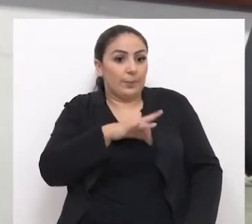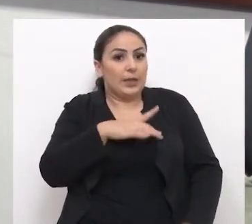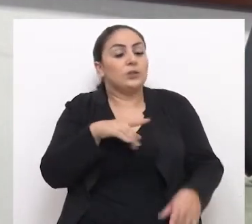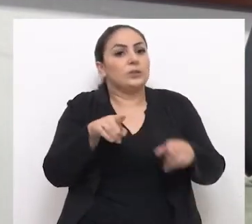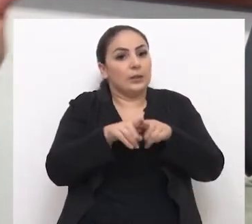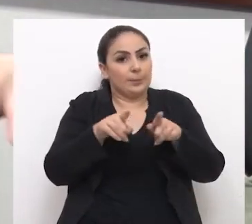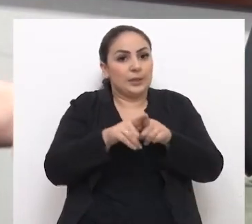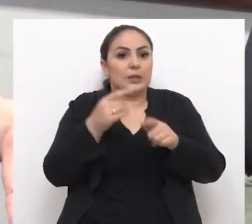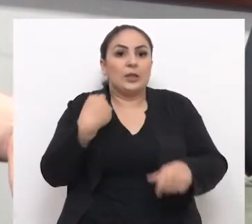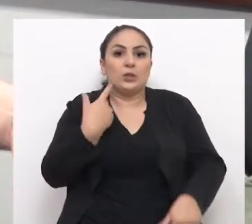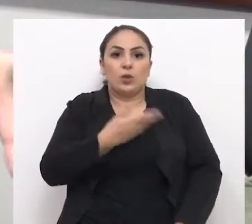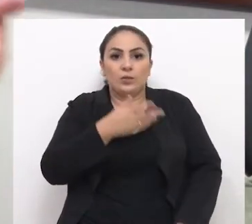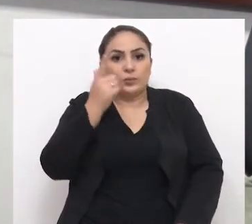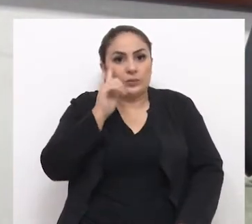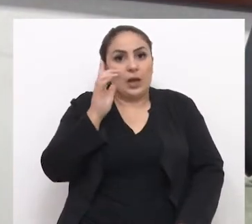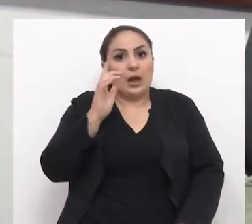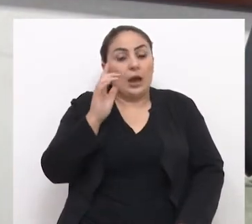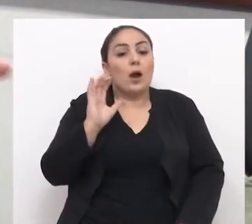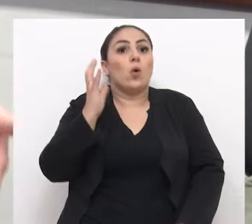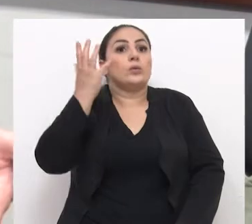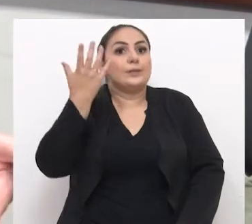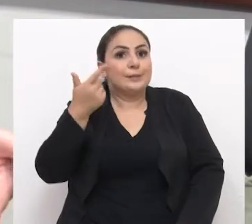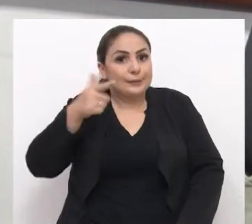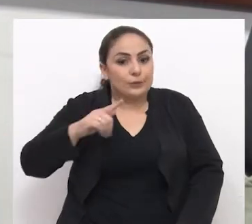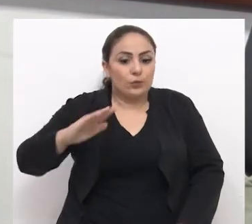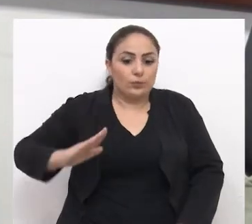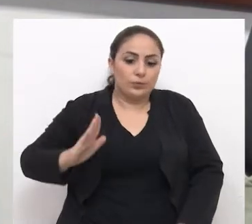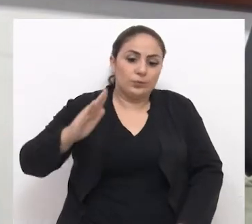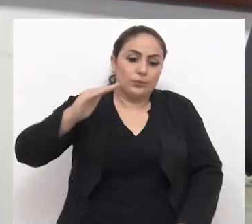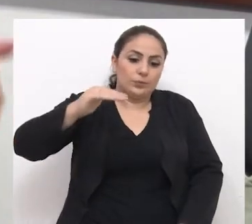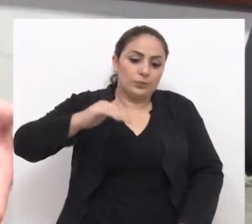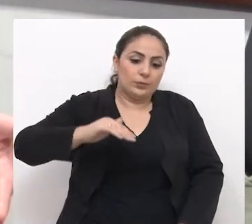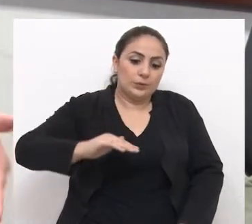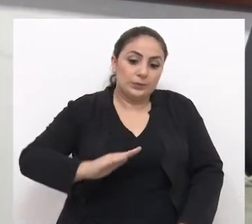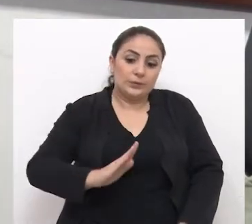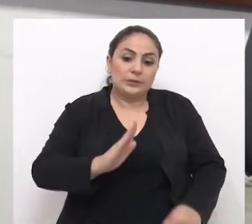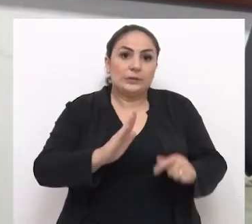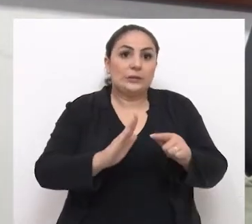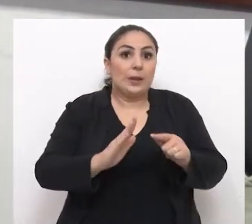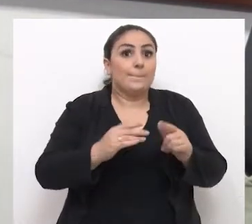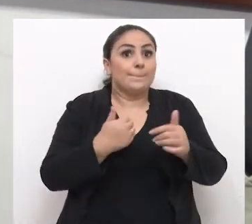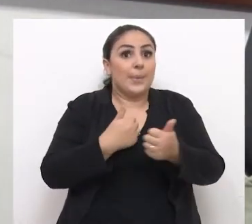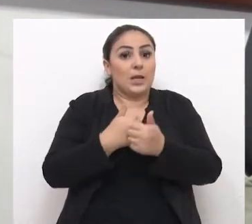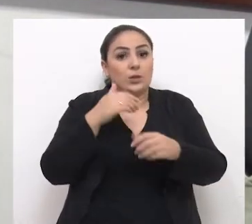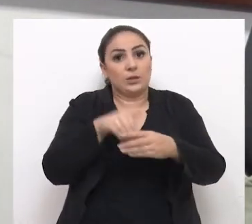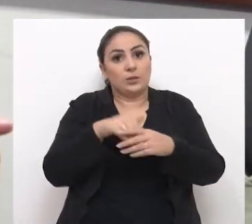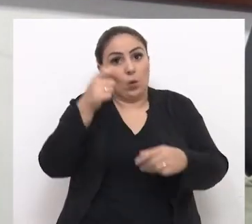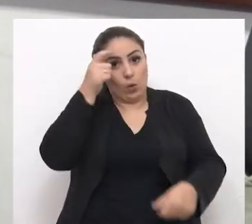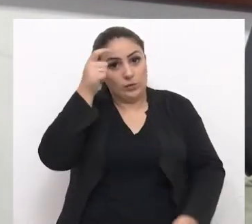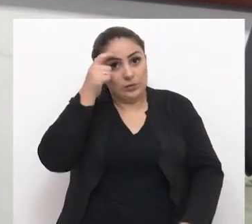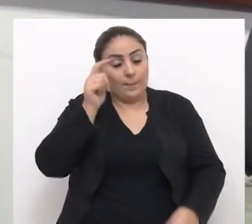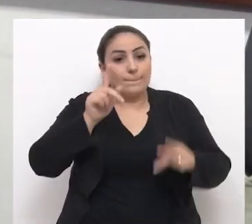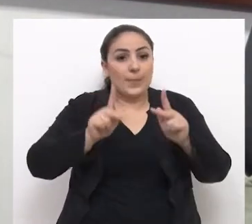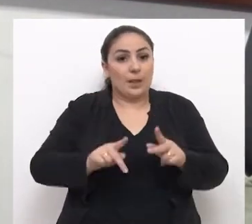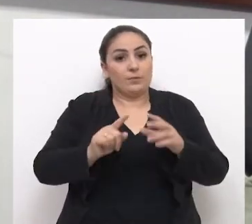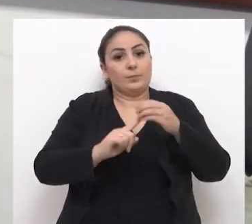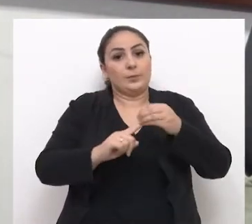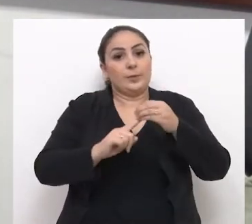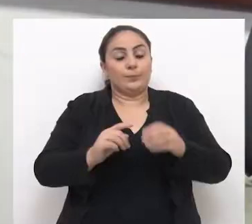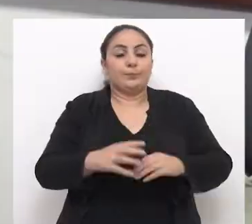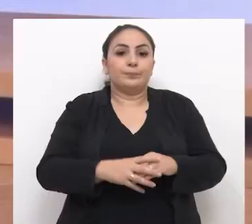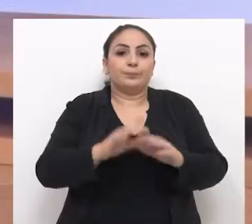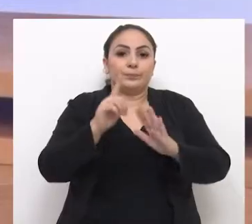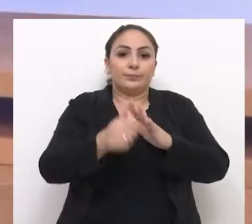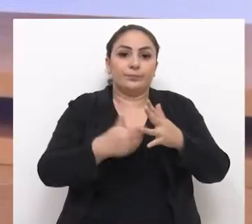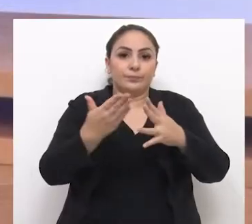de que nós também possamos vir a ter a segunda onda, talvez às vésperas da eleição. Então, conscientização é a palavra de